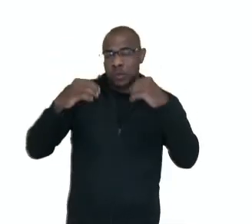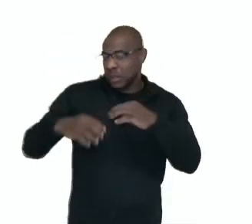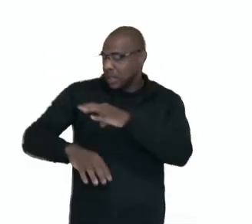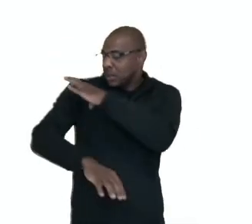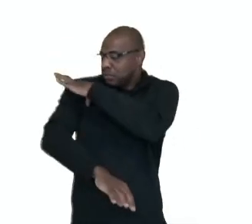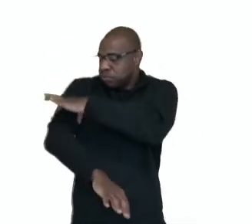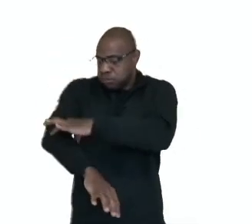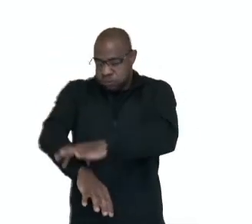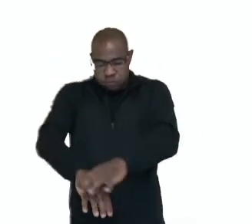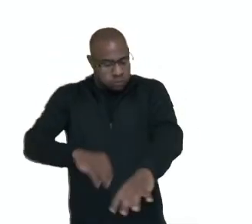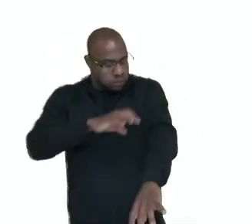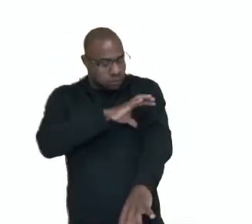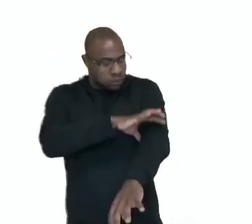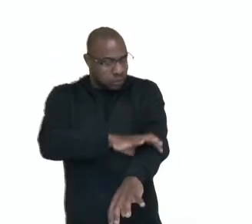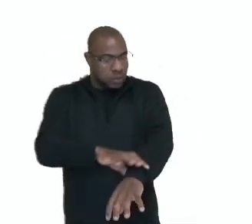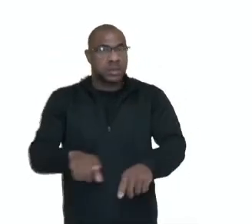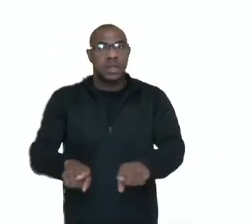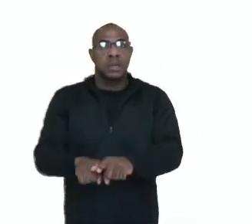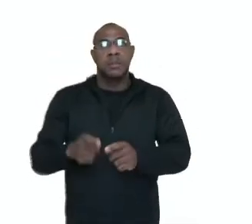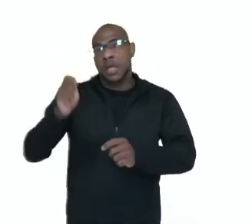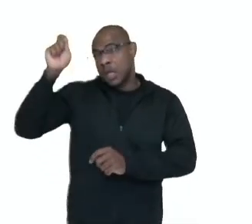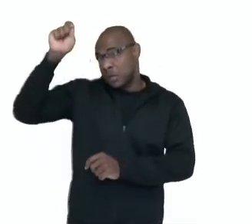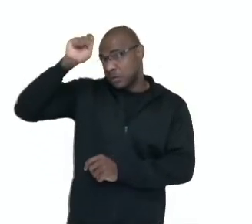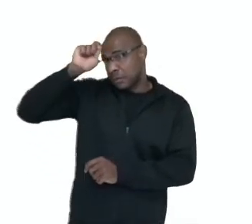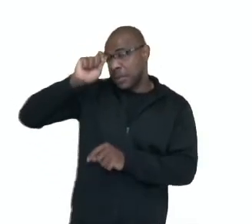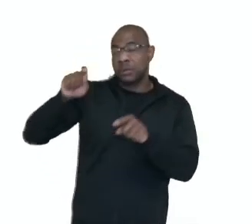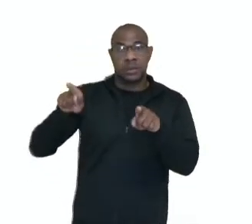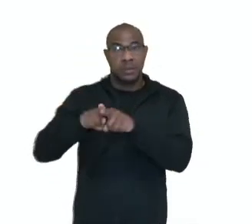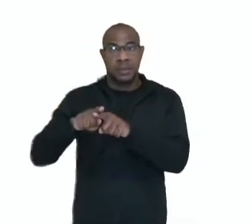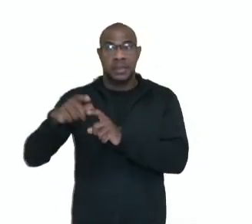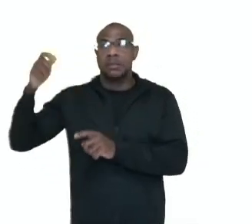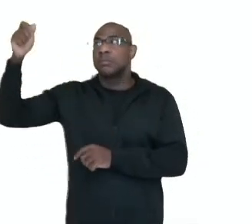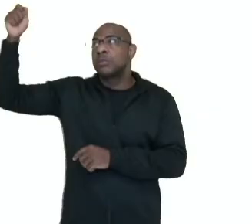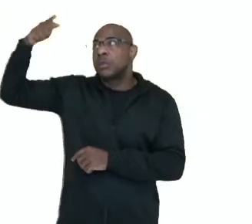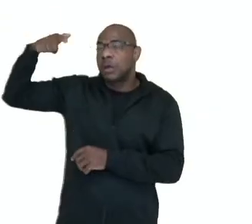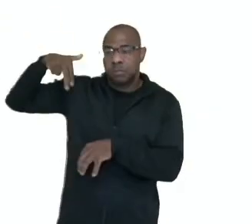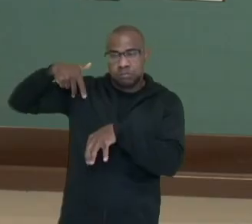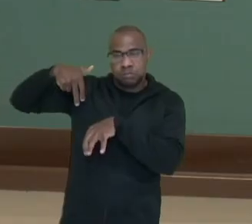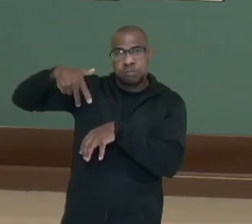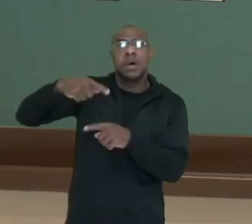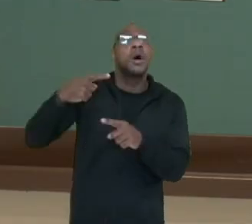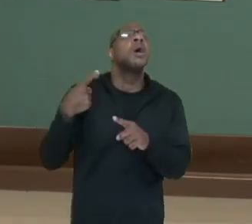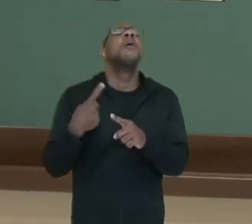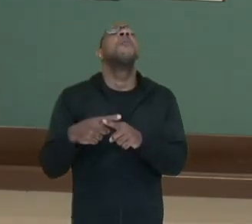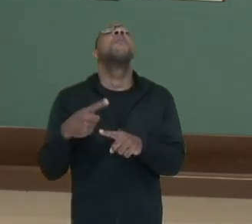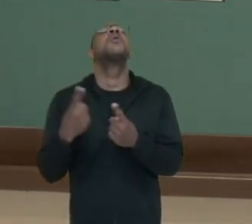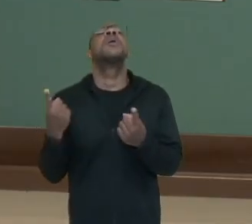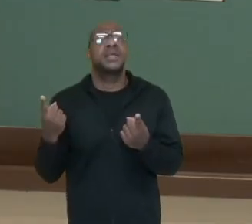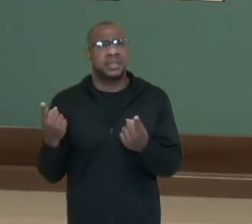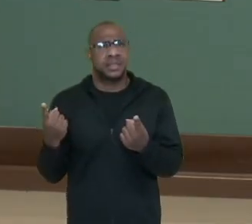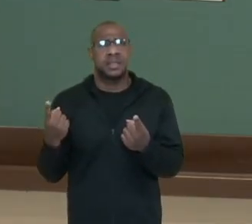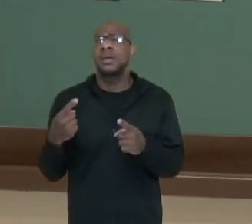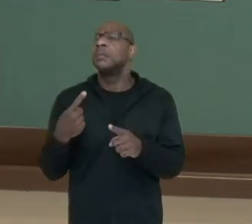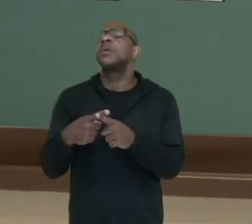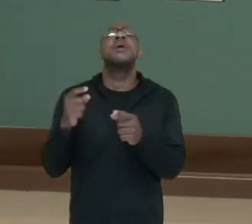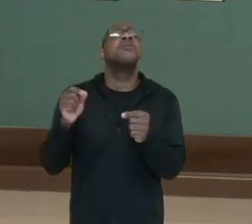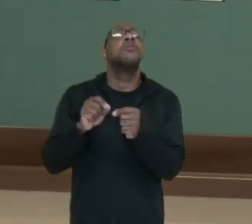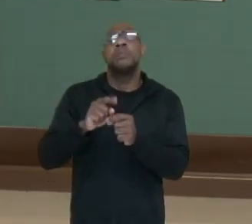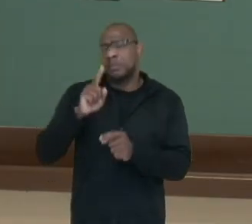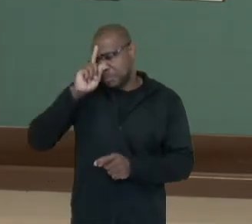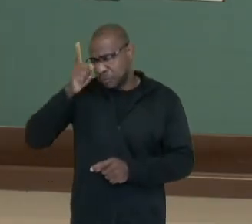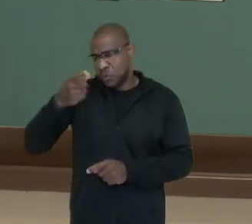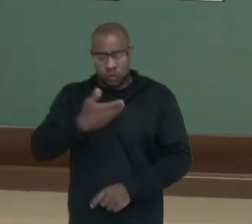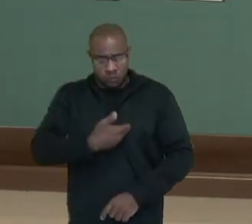chapéus sempre que se expusessem ao sol. Por que essas recomendações foram feitas?